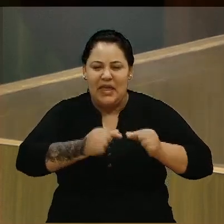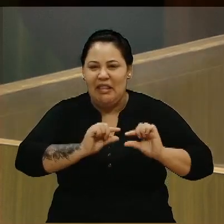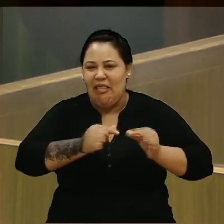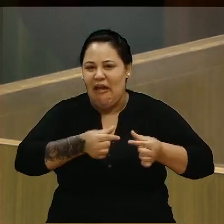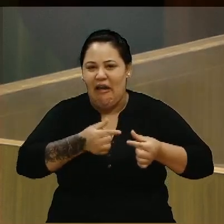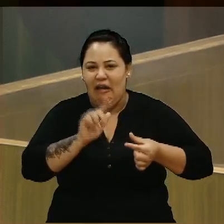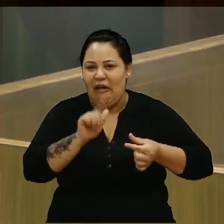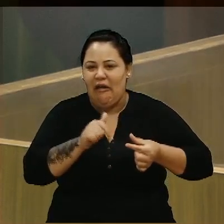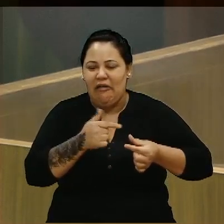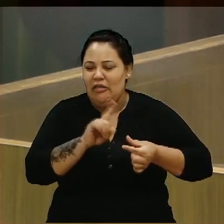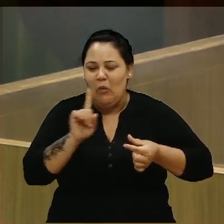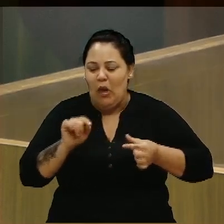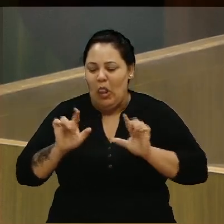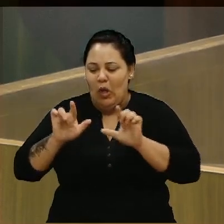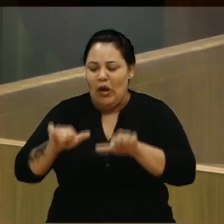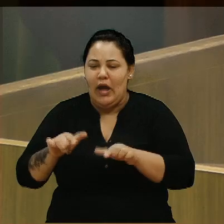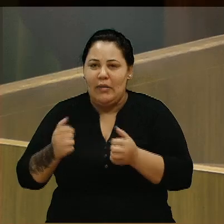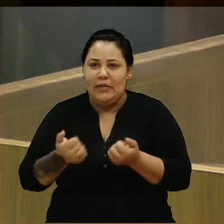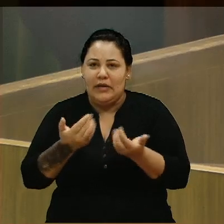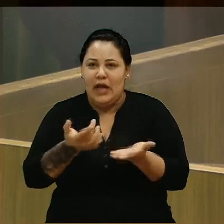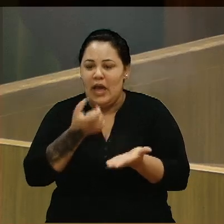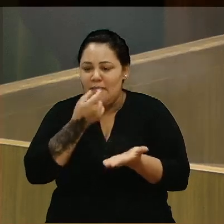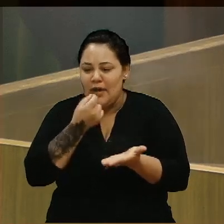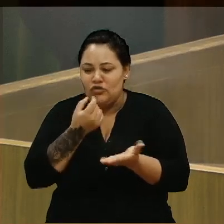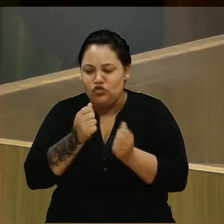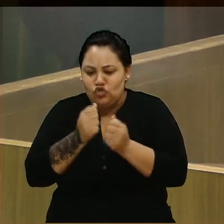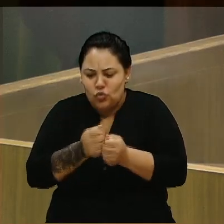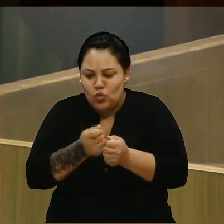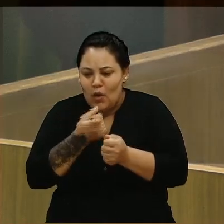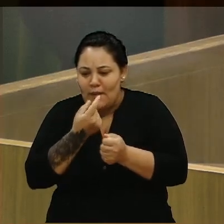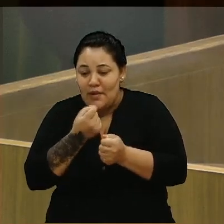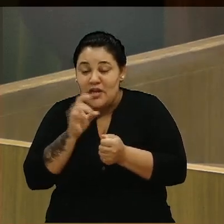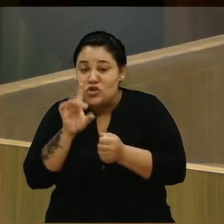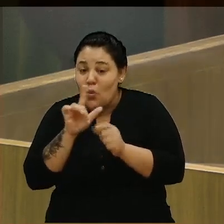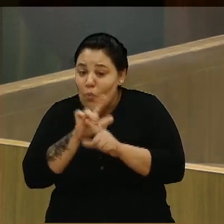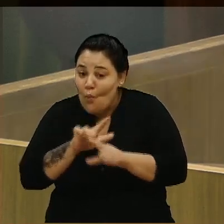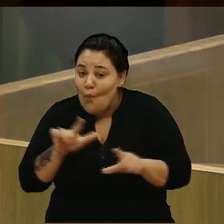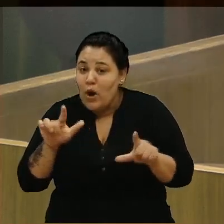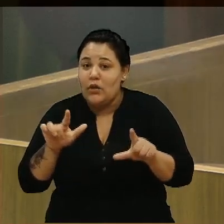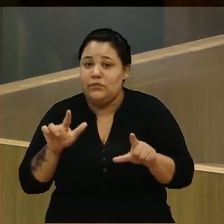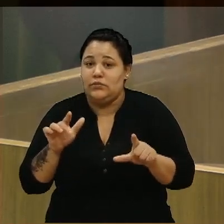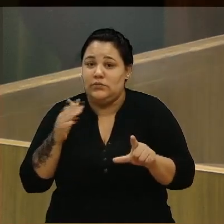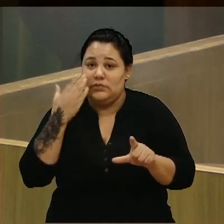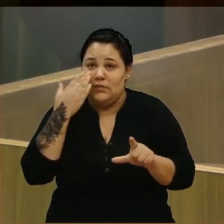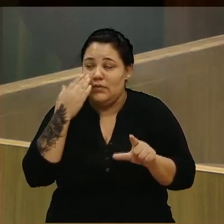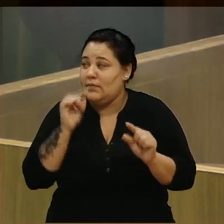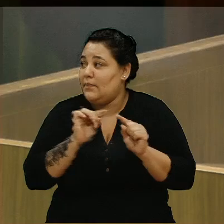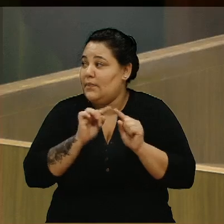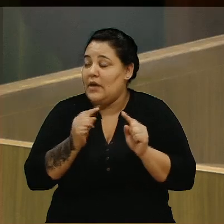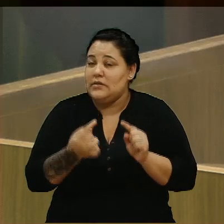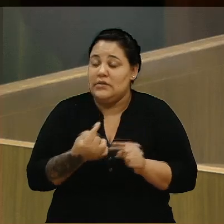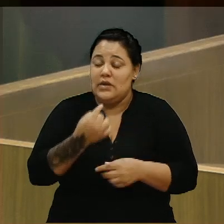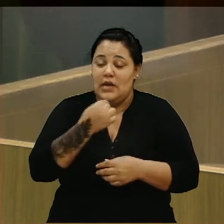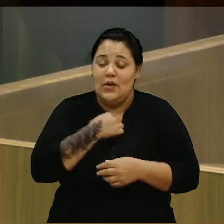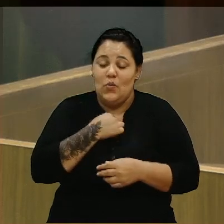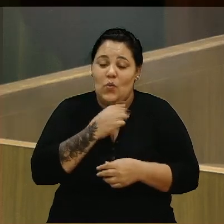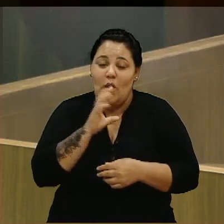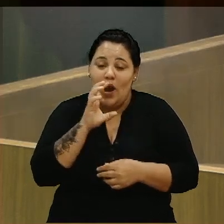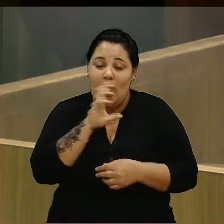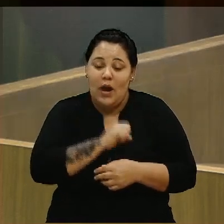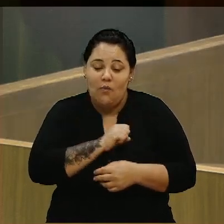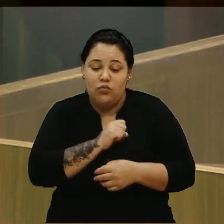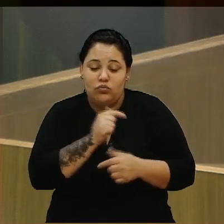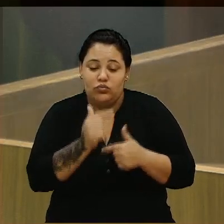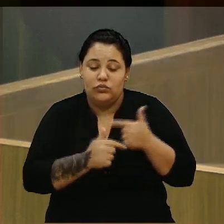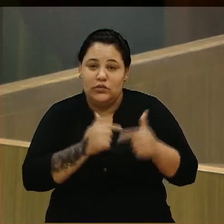é um lugar para levar a cartela de remédio com remédio, é só se ela estiver vazia. Mas eu sou uma apaixonada pelo